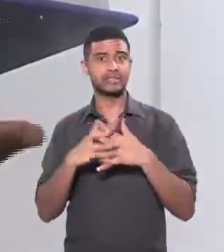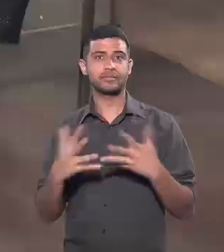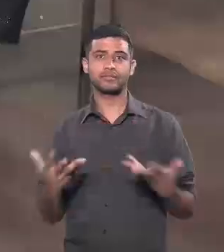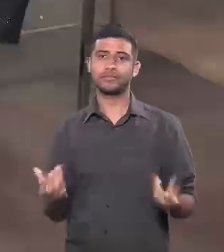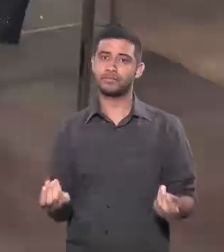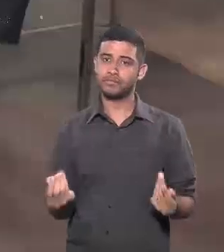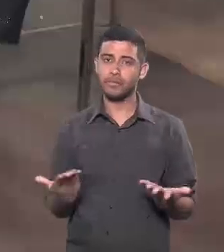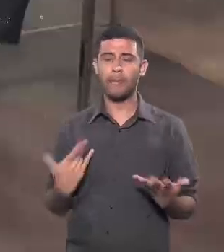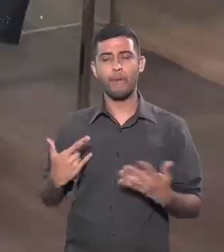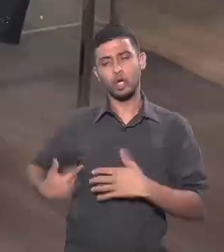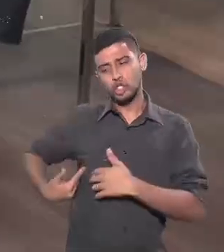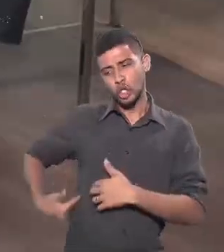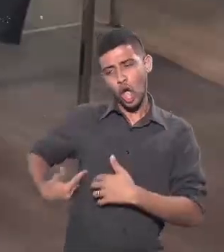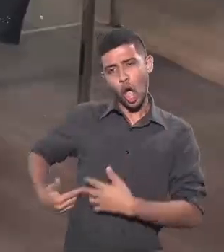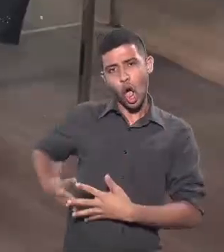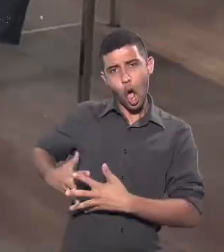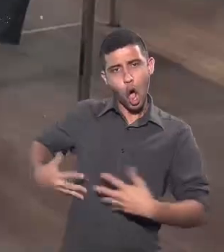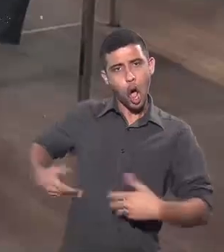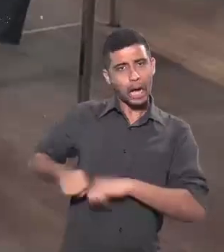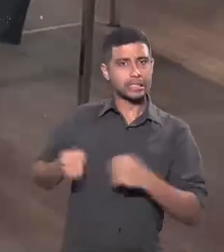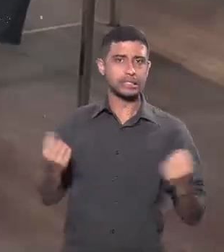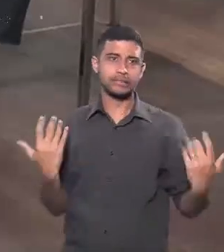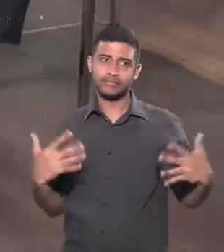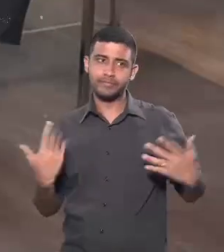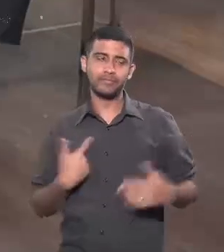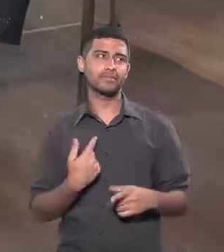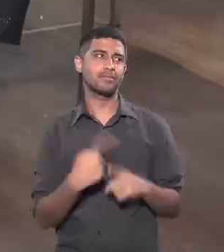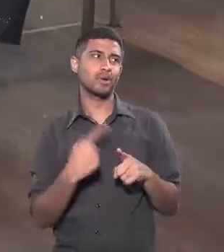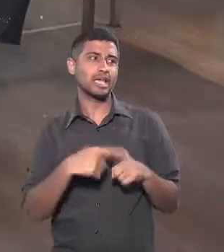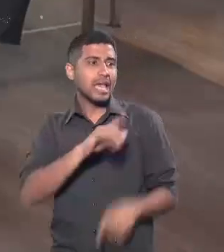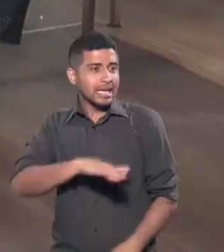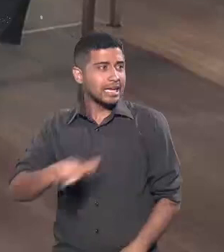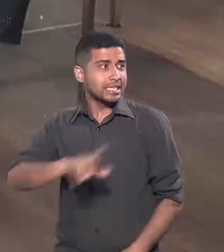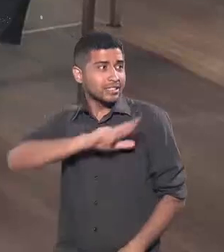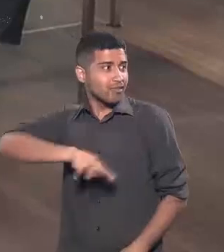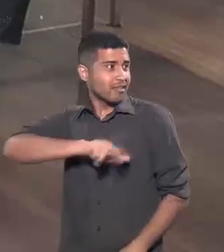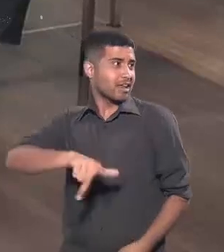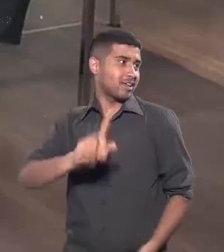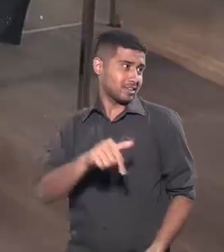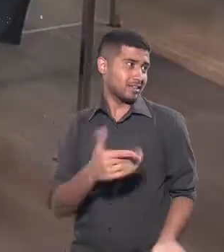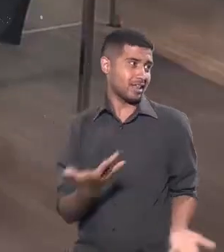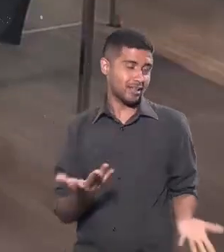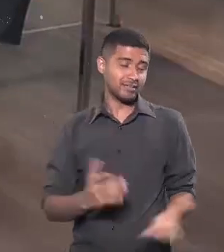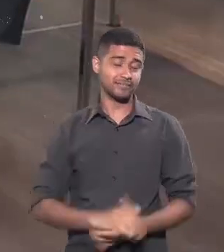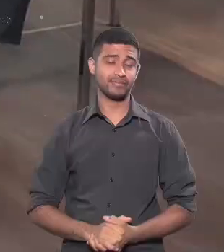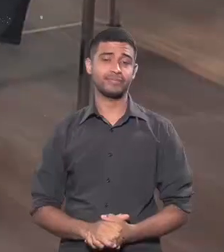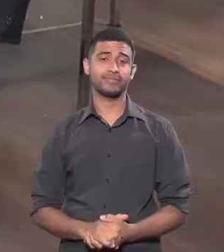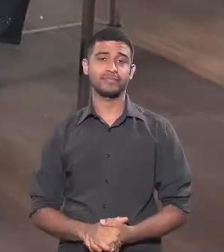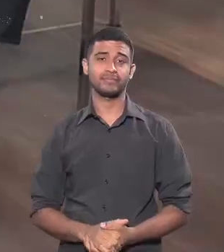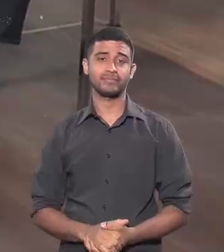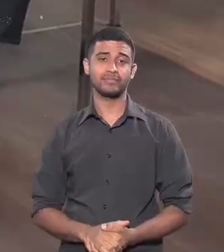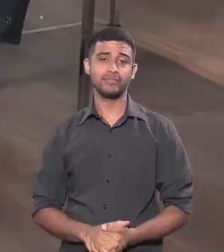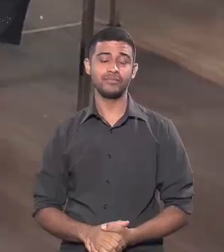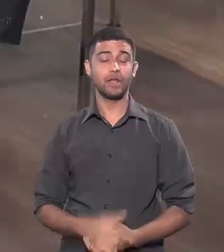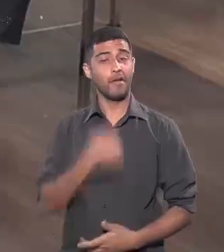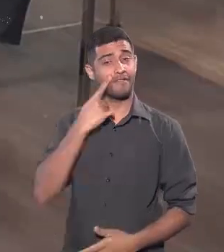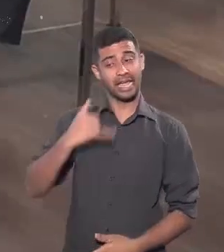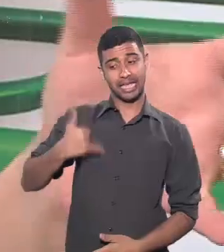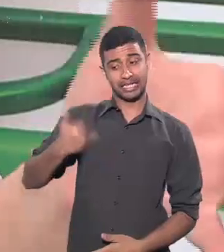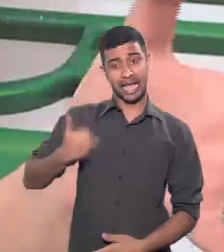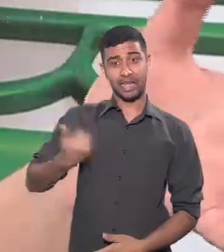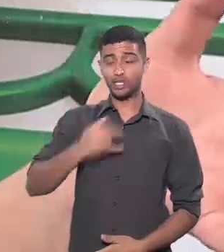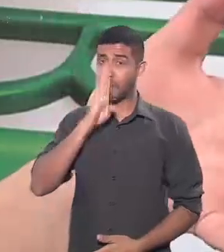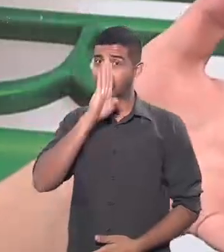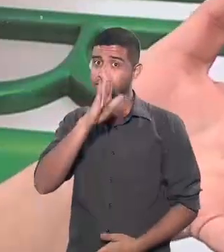do sangue, costelinha, não passou. Sim. Até porque na criança, né, Rafael, é um pouco diferente do adulto. Sim, muito diferente. Dependendo